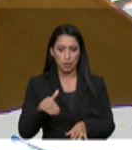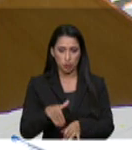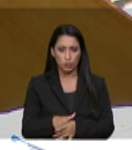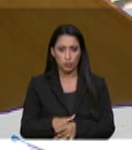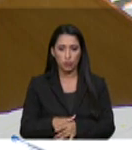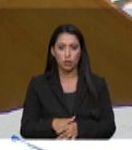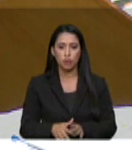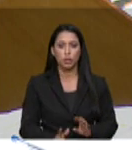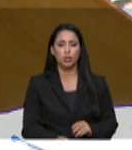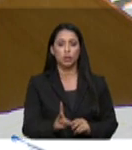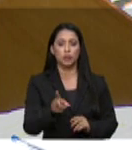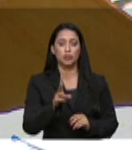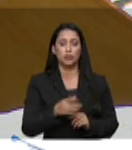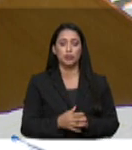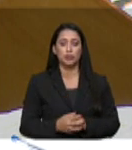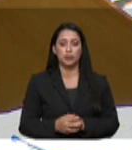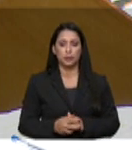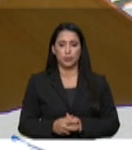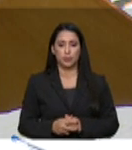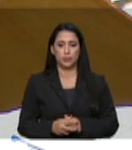o e prossigo